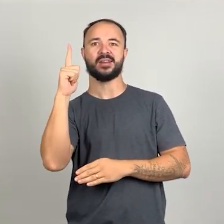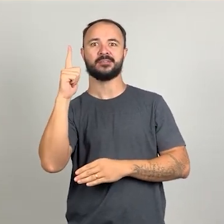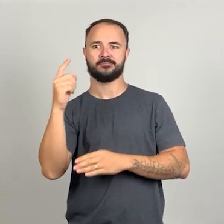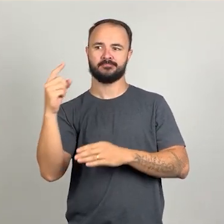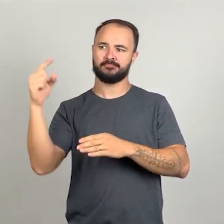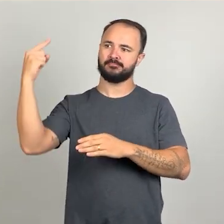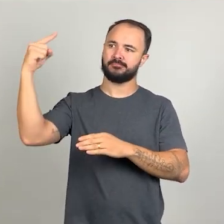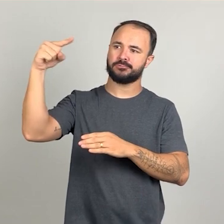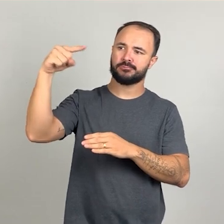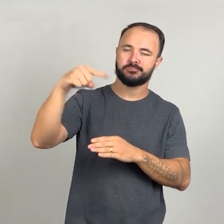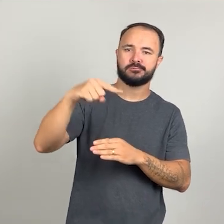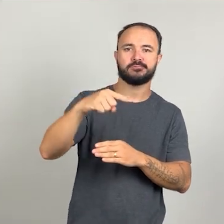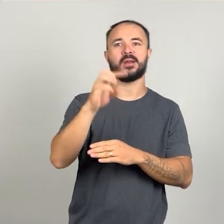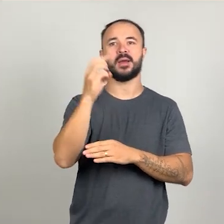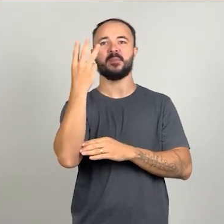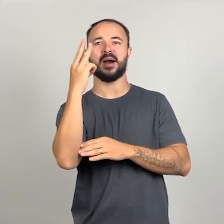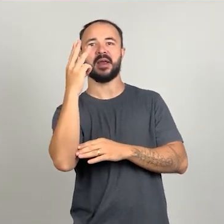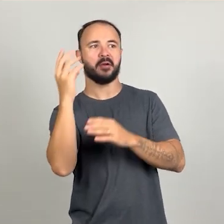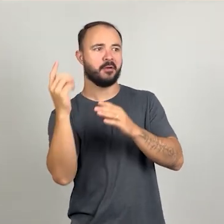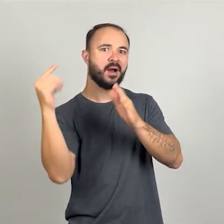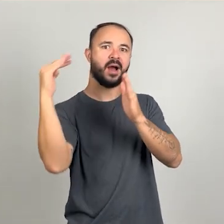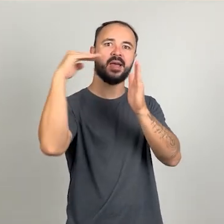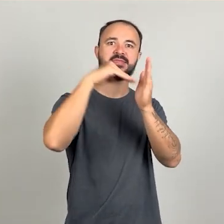até chegar no Piauí.